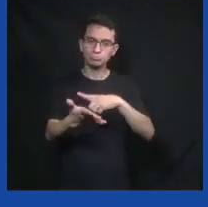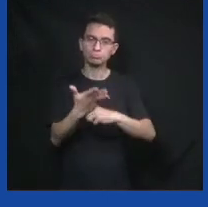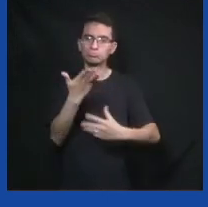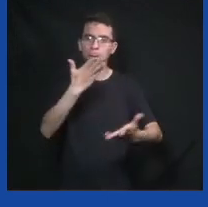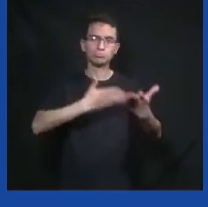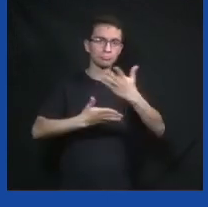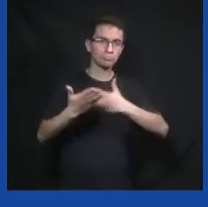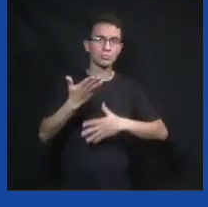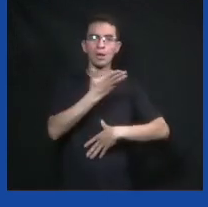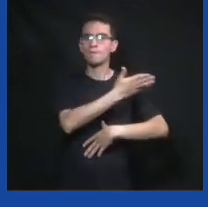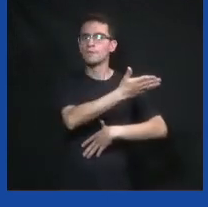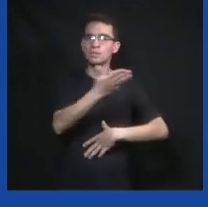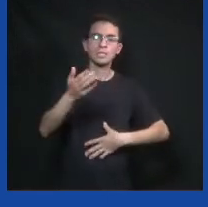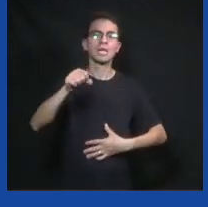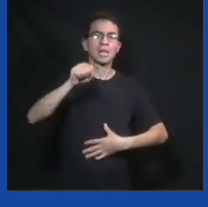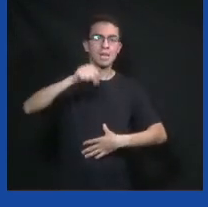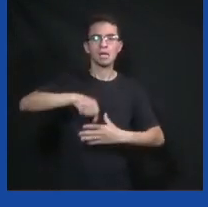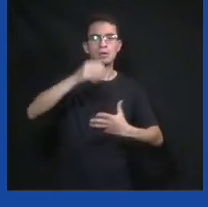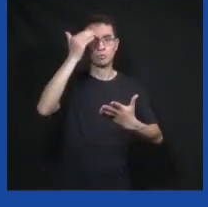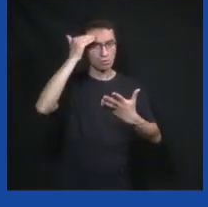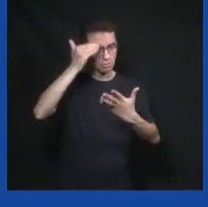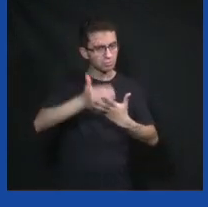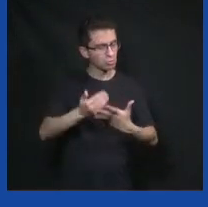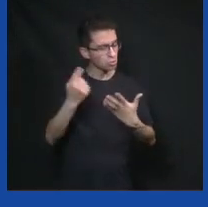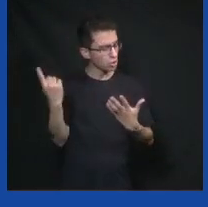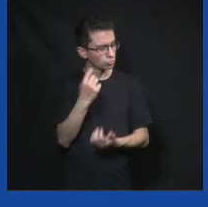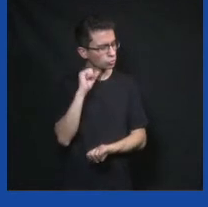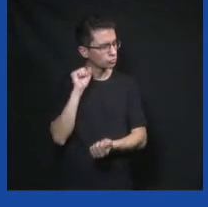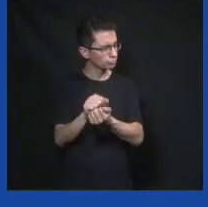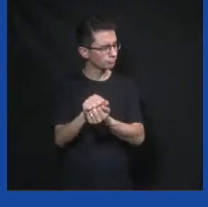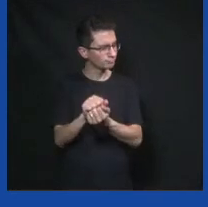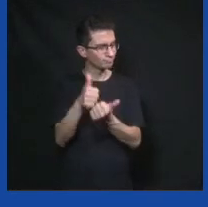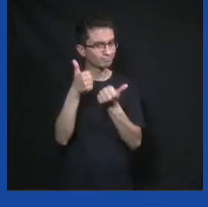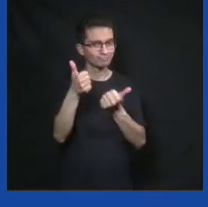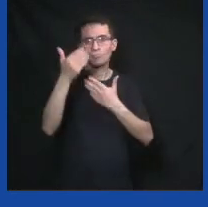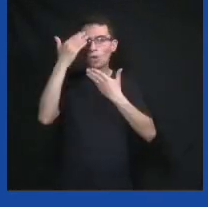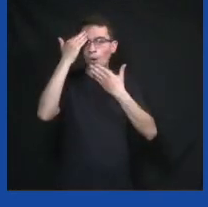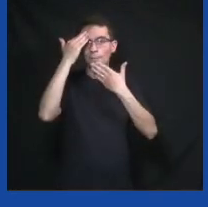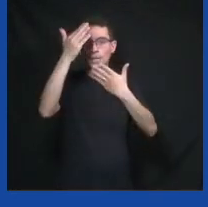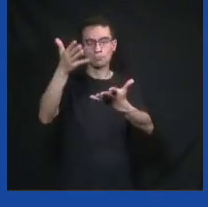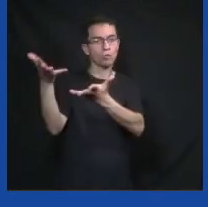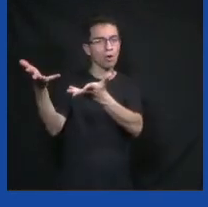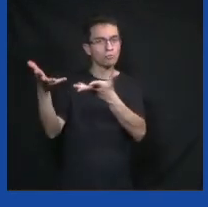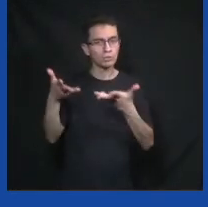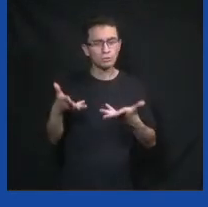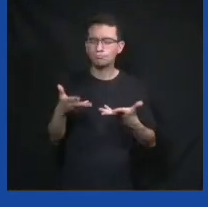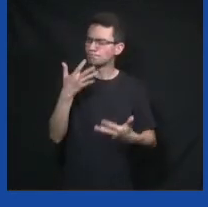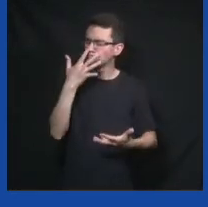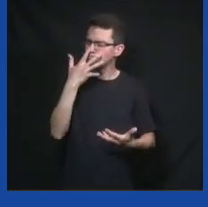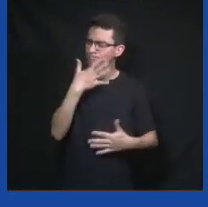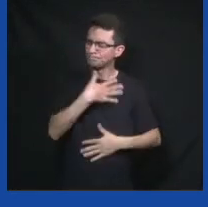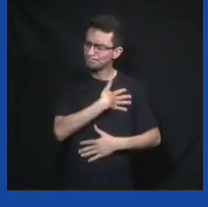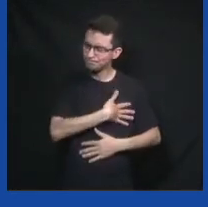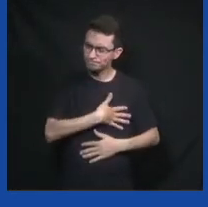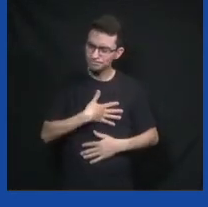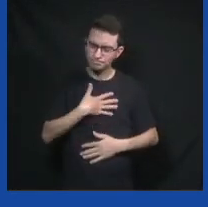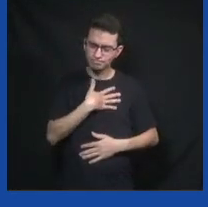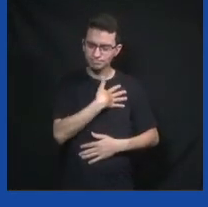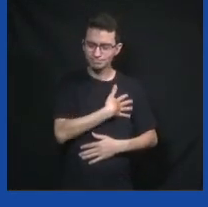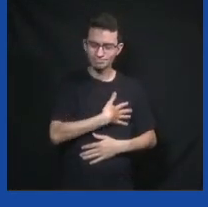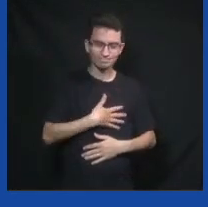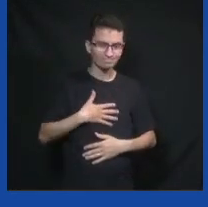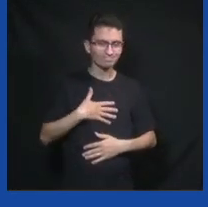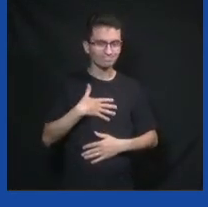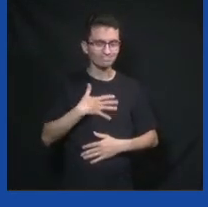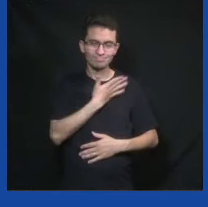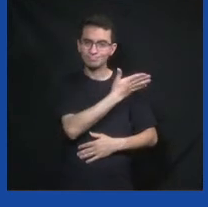vocês que estão cumprindo o olho comecem a fazer isso junto com a gente. É isso aí. Obrigado mais uma vez pelo convite, foi um enorme prazer, pena que o tempo é curto aí pra gente, dá